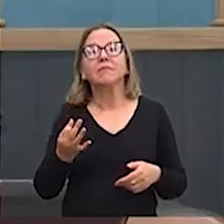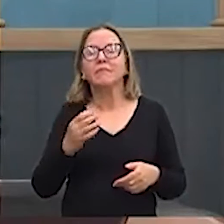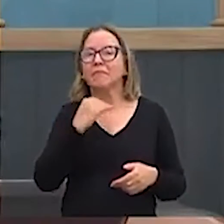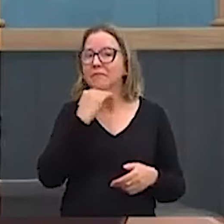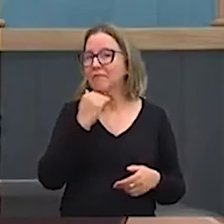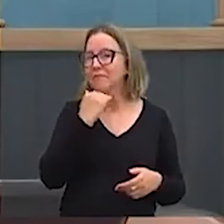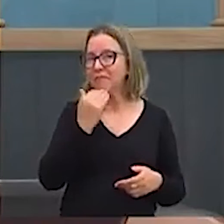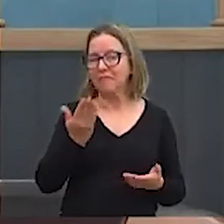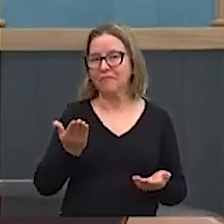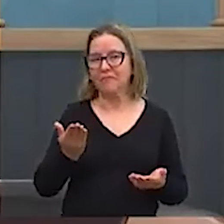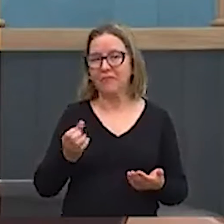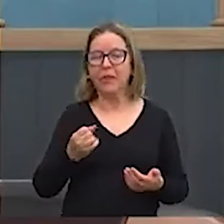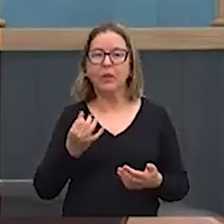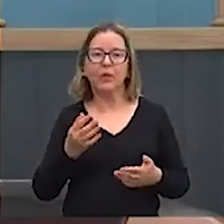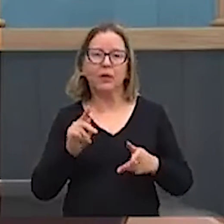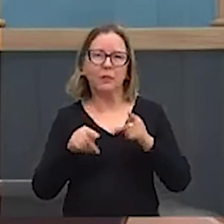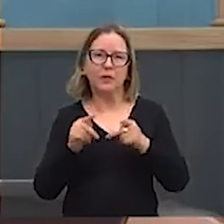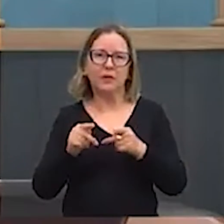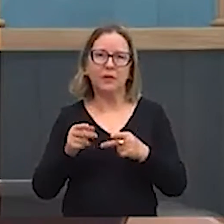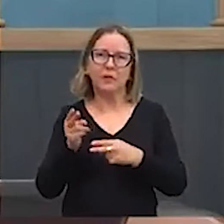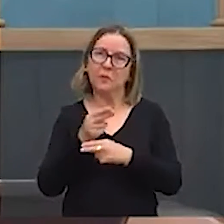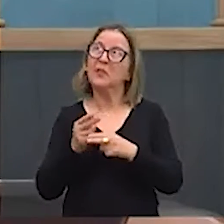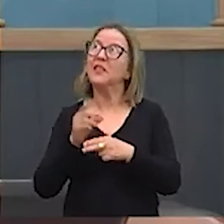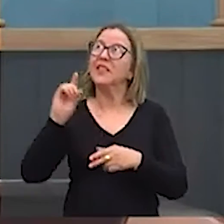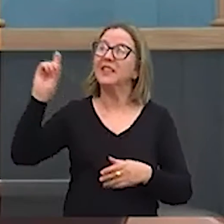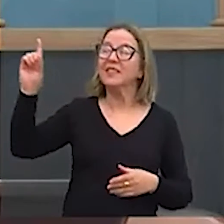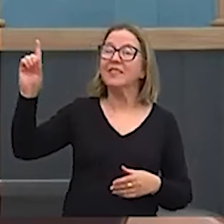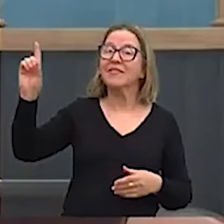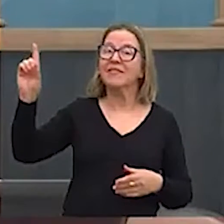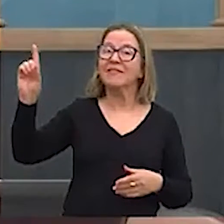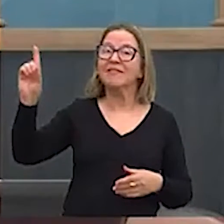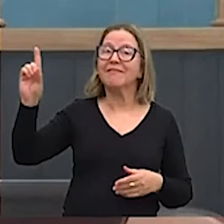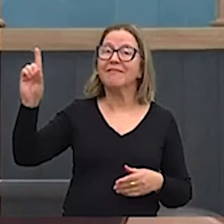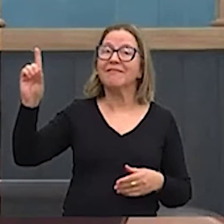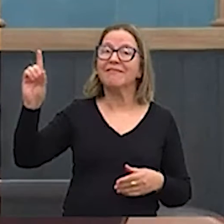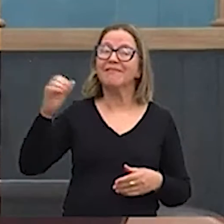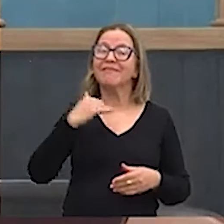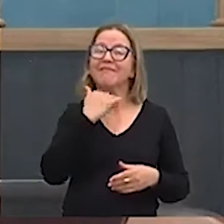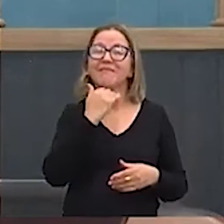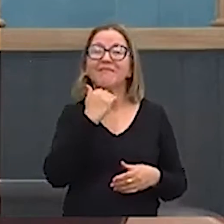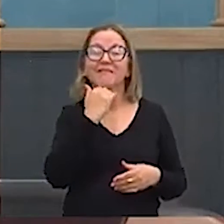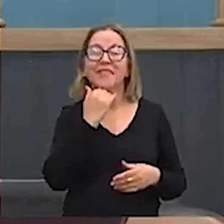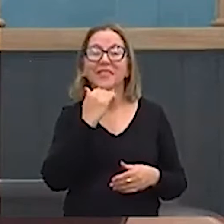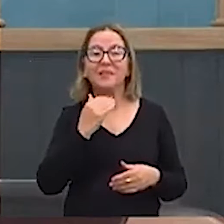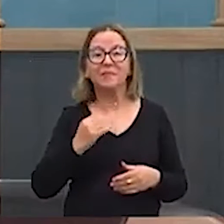Nenhuma. Quantas pessoas buscam a Deus? Nenhuma.